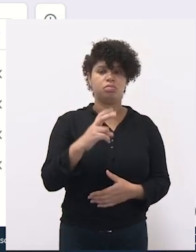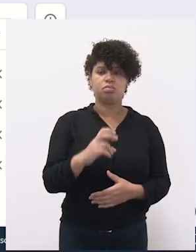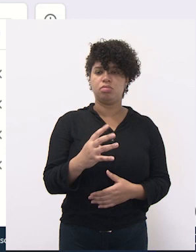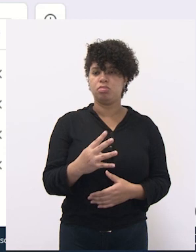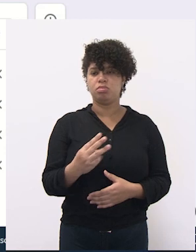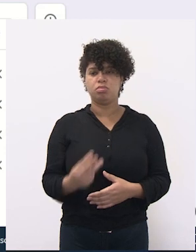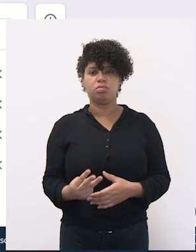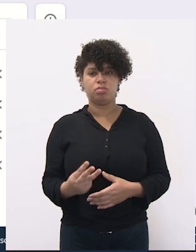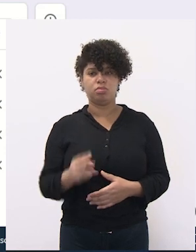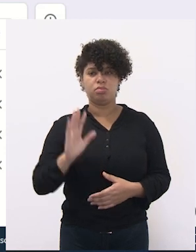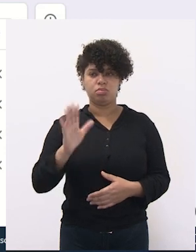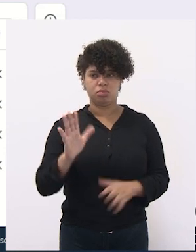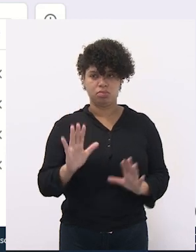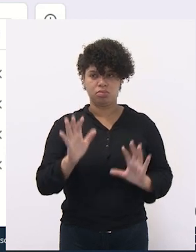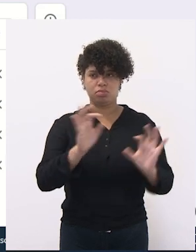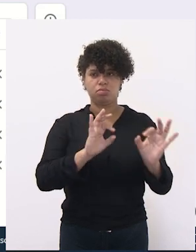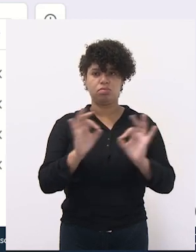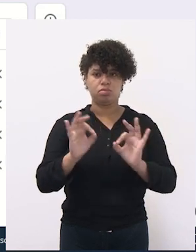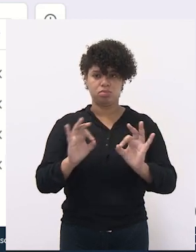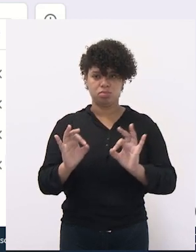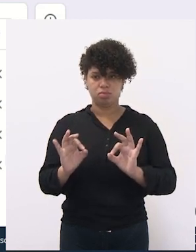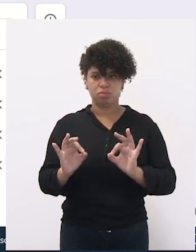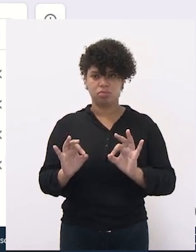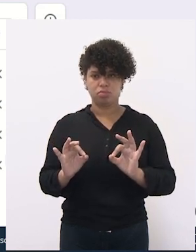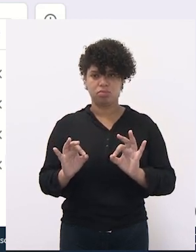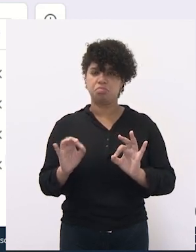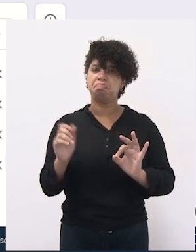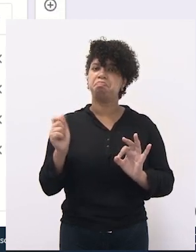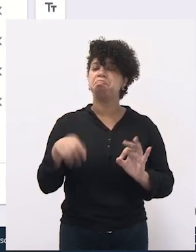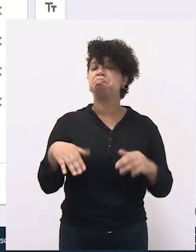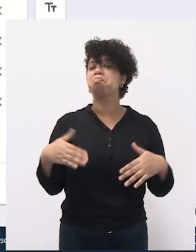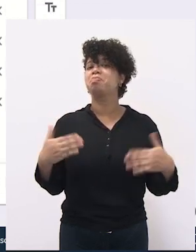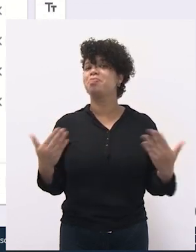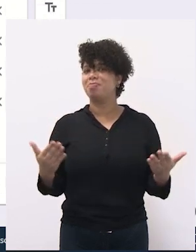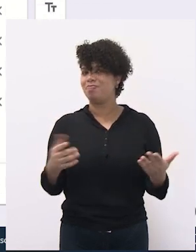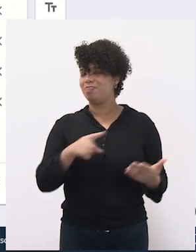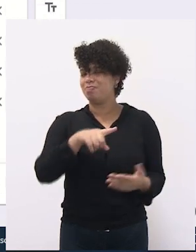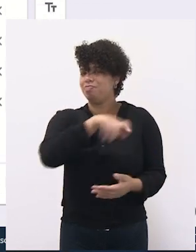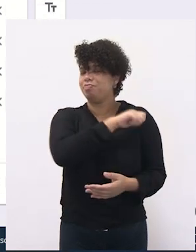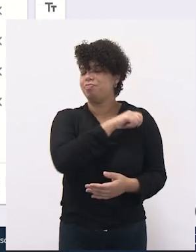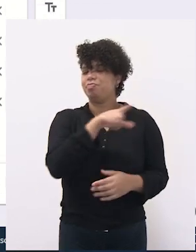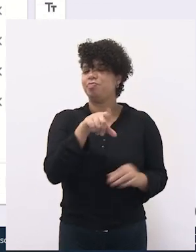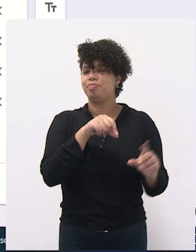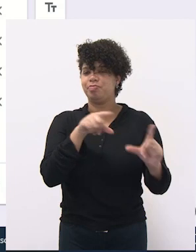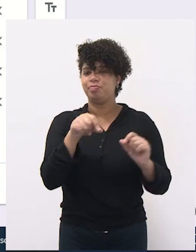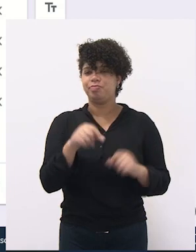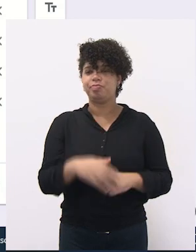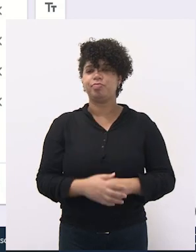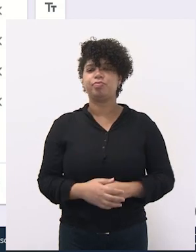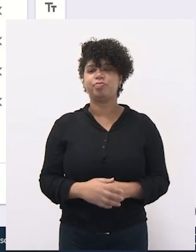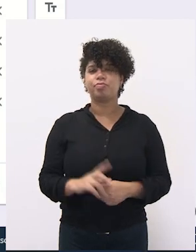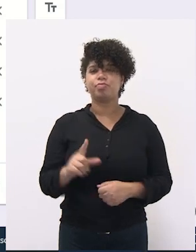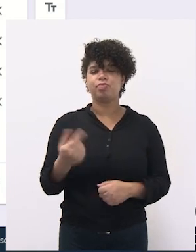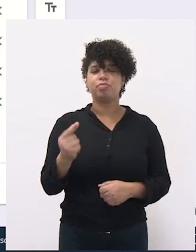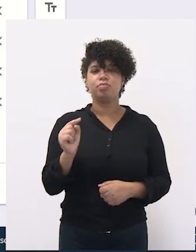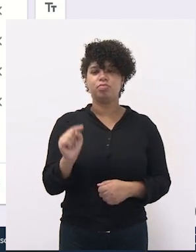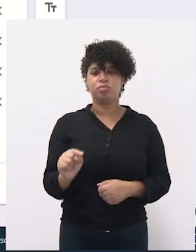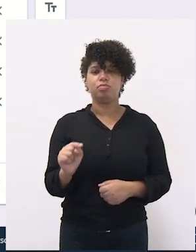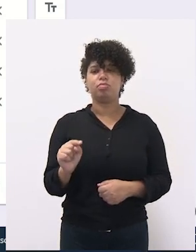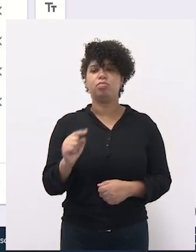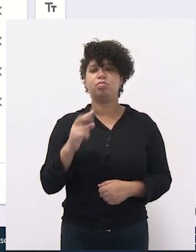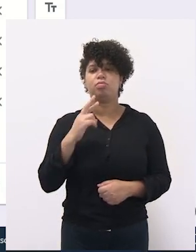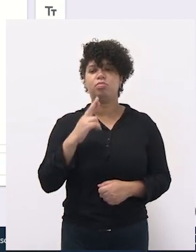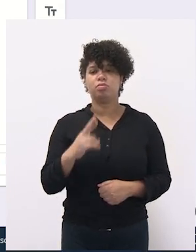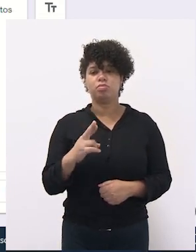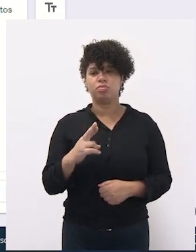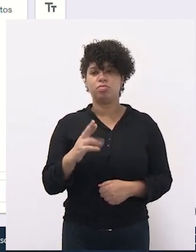a gente colocou, né, as possibilidades de resposta, a gente pode vir aqui e clicar em